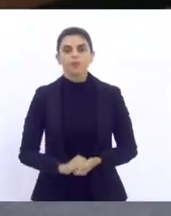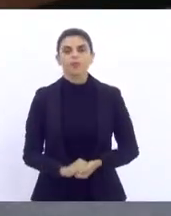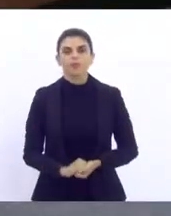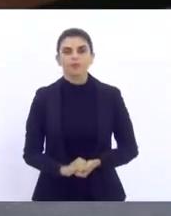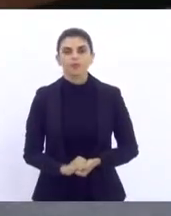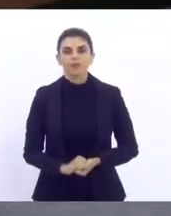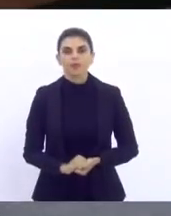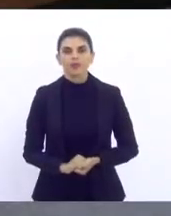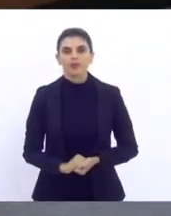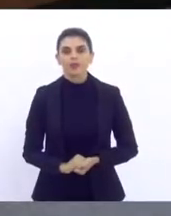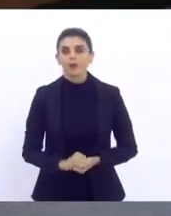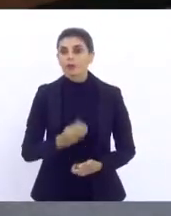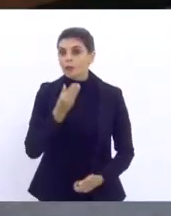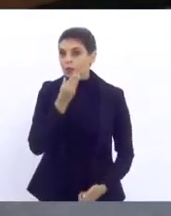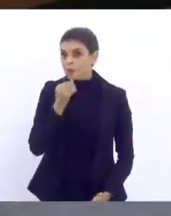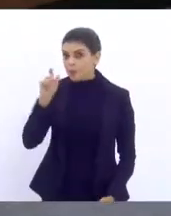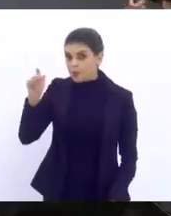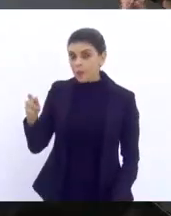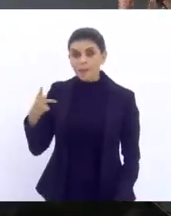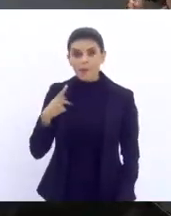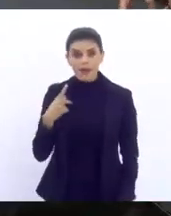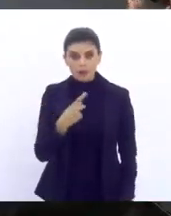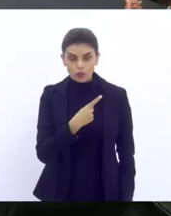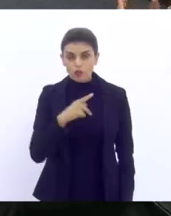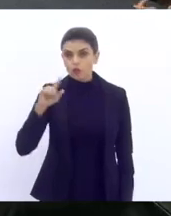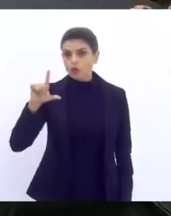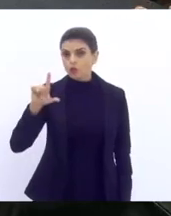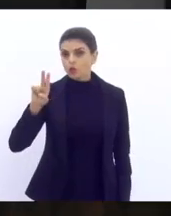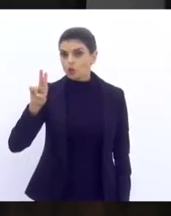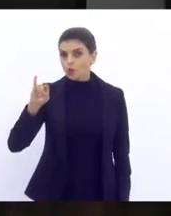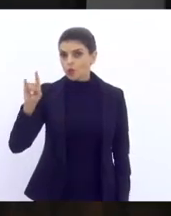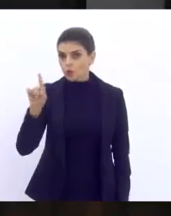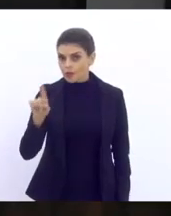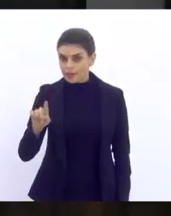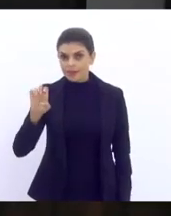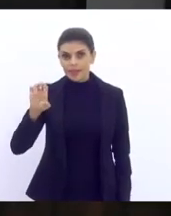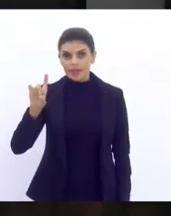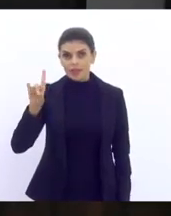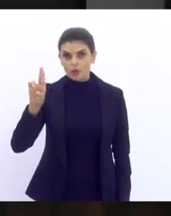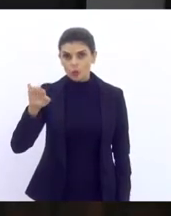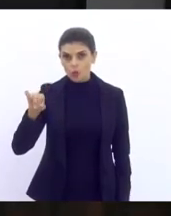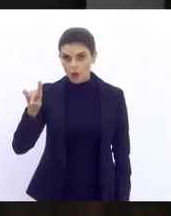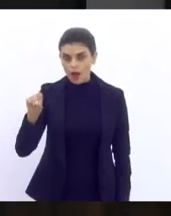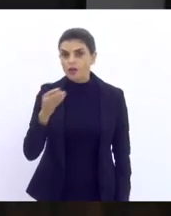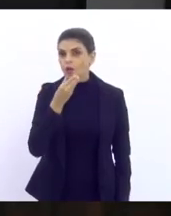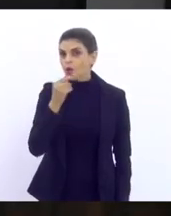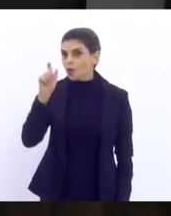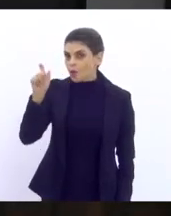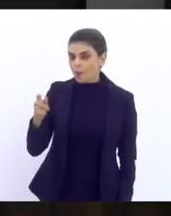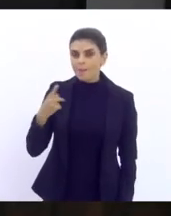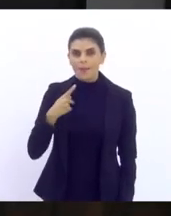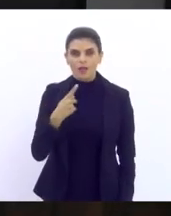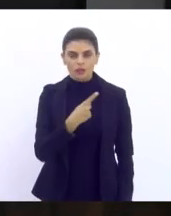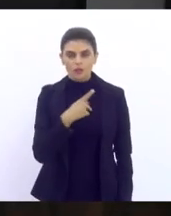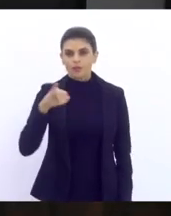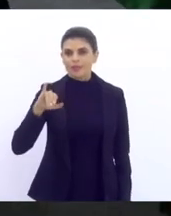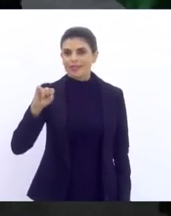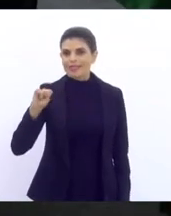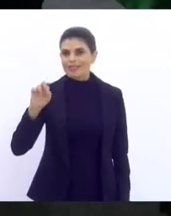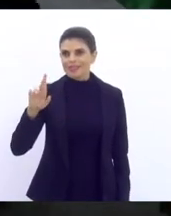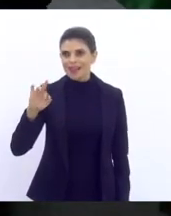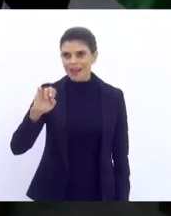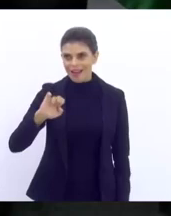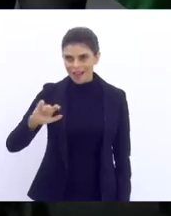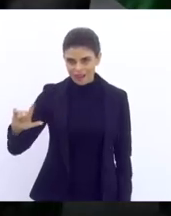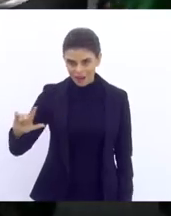Senhor Pastor Luiz Eduardo Novaes, senhor pastor Israel Campos e Silva,